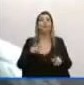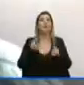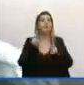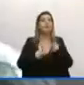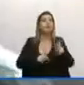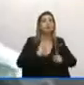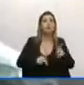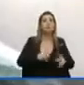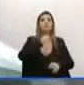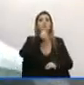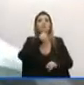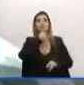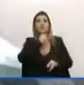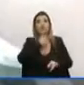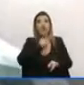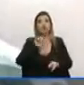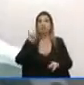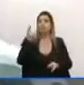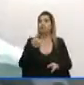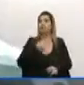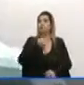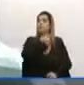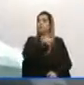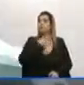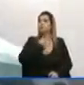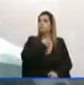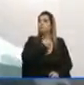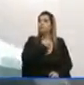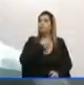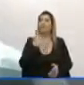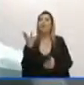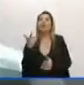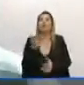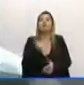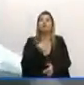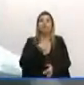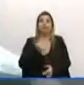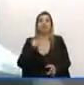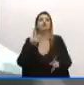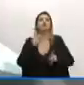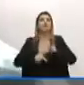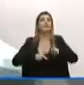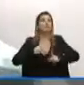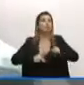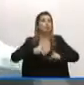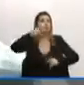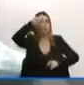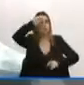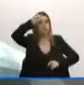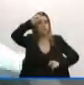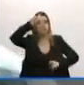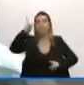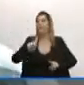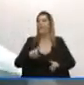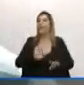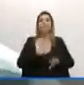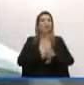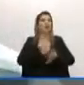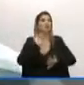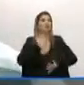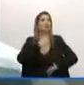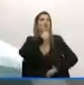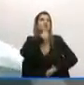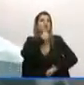últimos números que eu tava vendo a pouco a quantidade de pessoas contaminadas em questão hospitalizar não são mais os idosos são